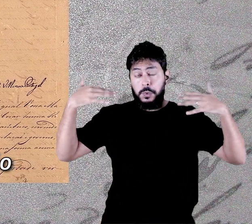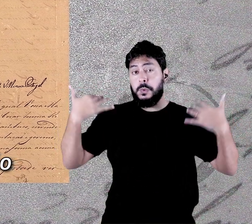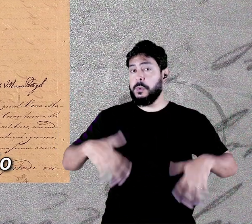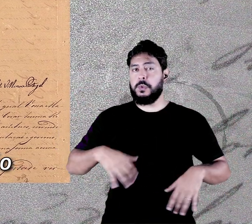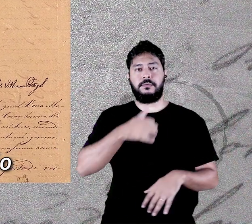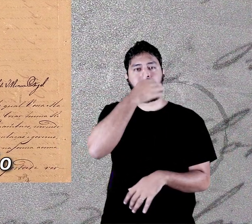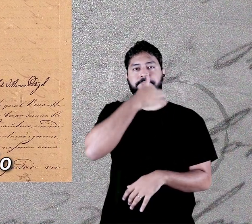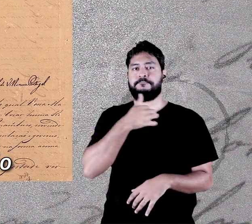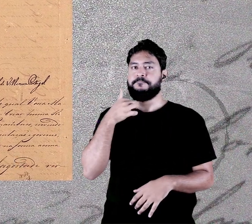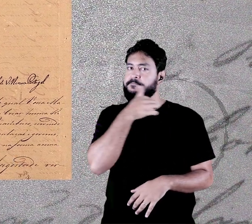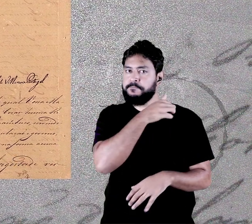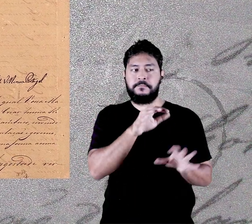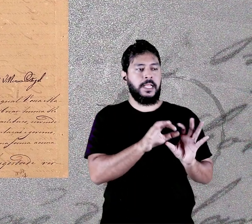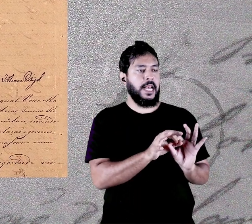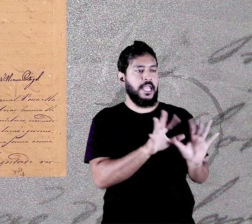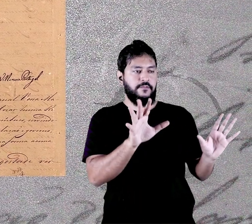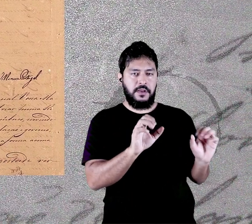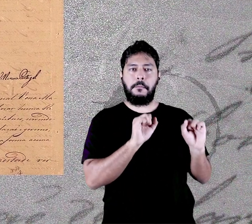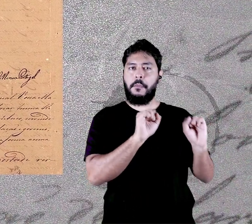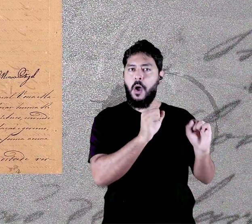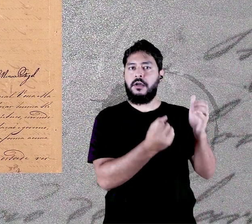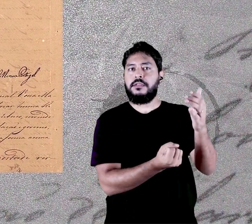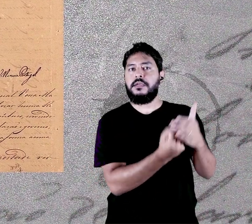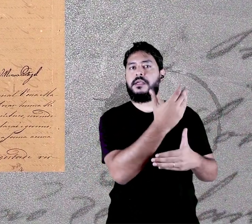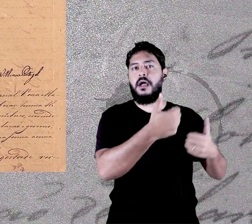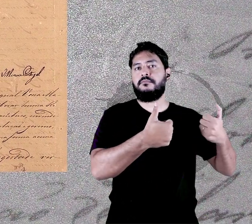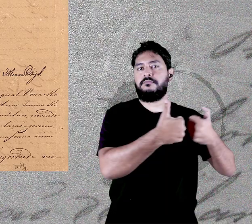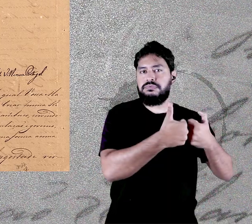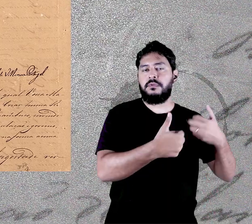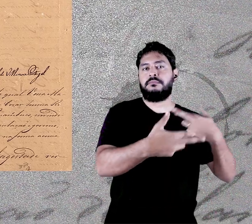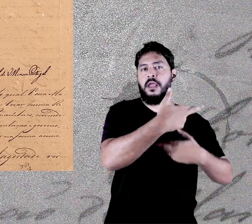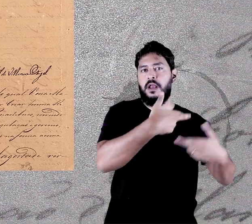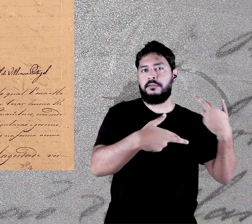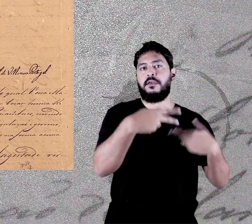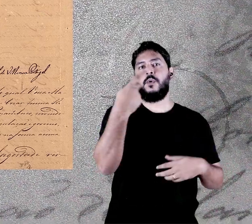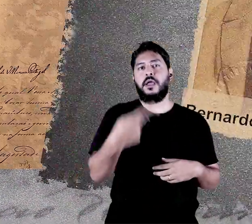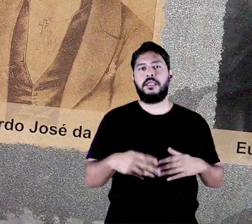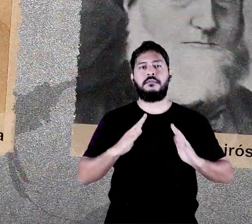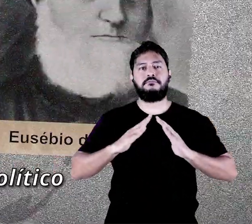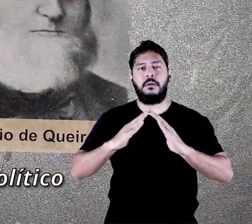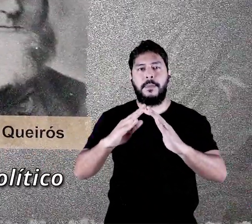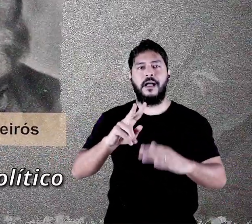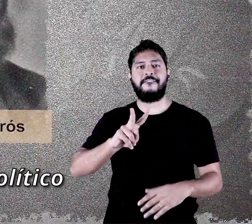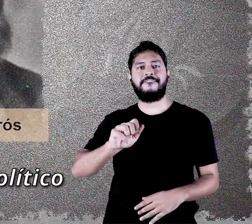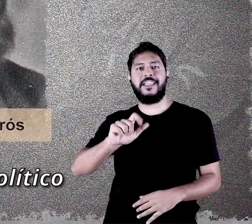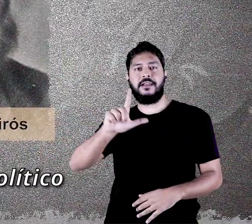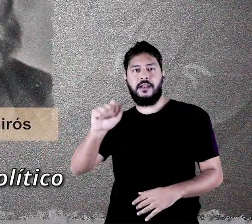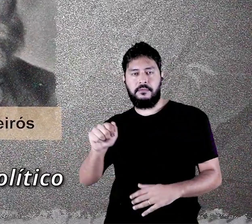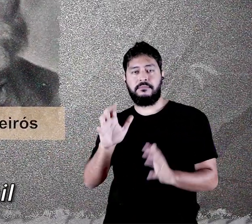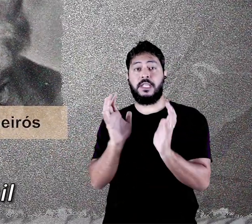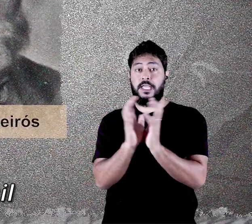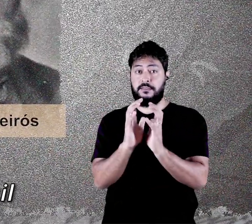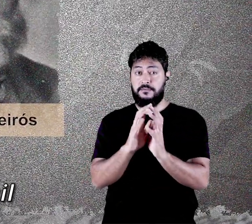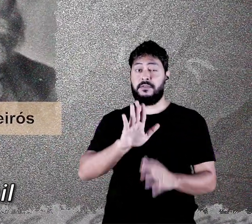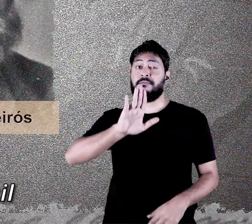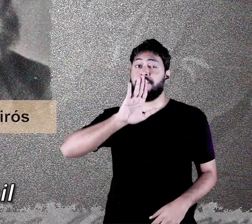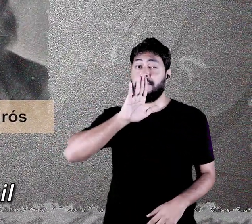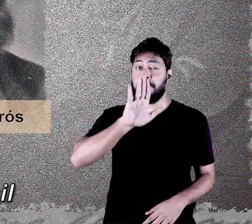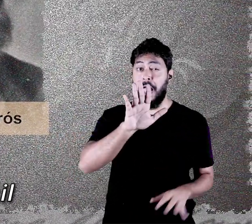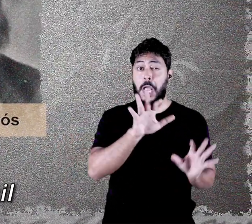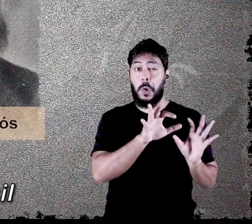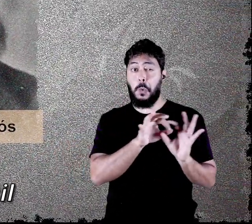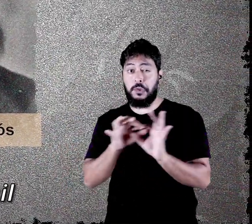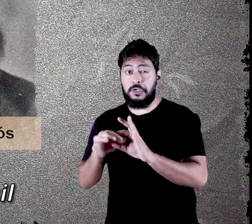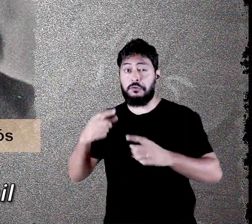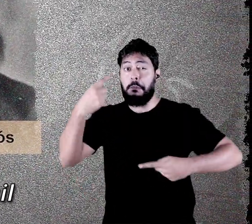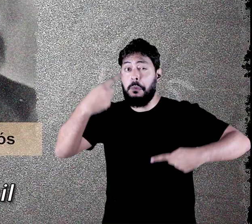relação na Vila do Recife. Manuscritos digitalizados do alvará de criação do tribunal. Mas o contexto político vivenciado no processo